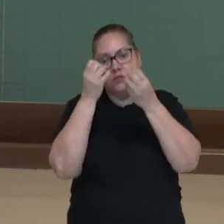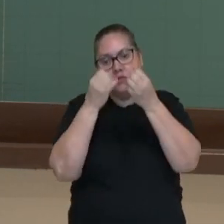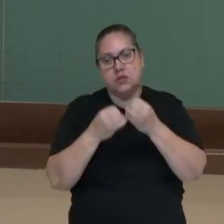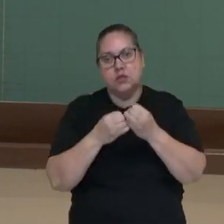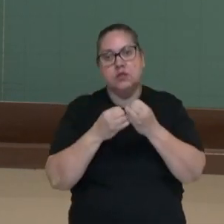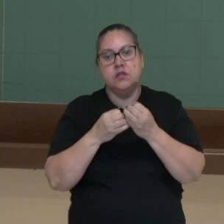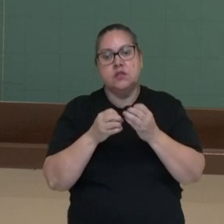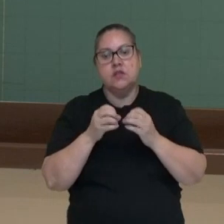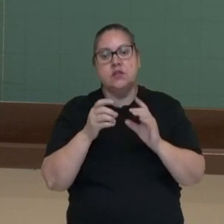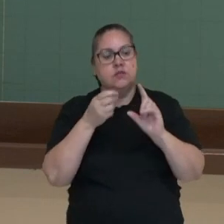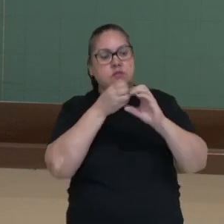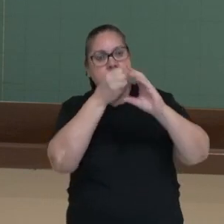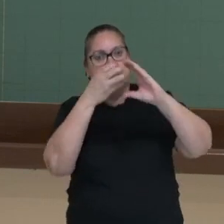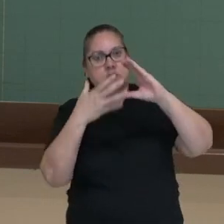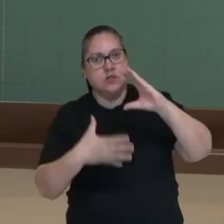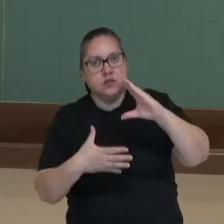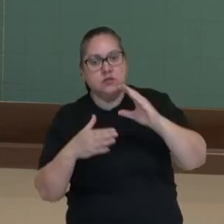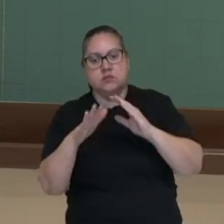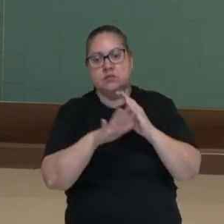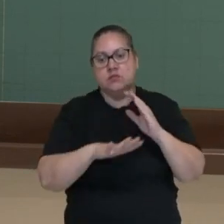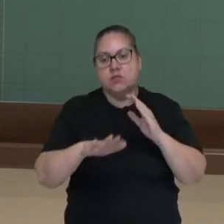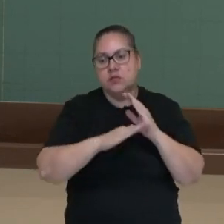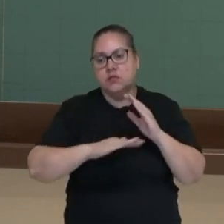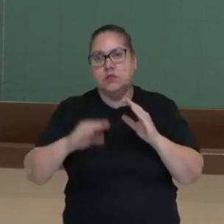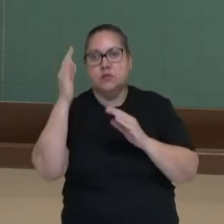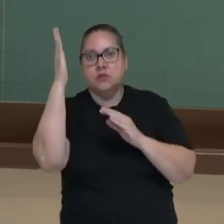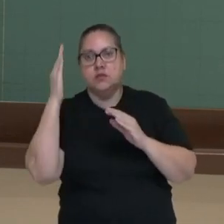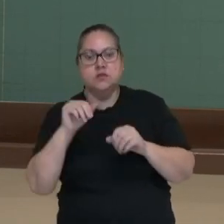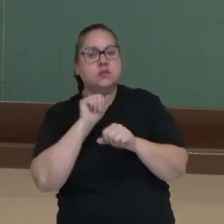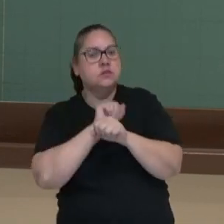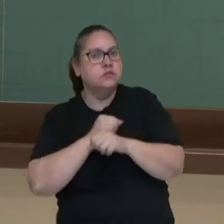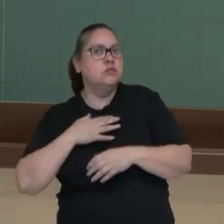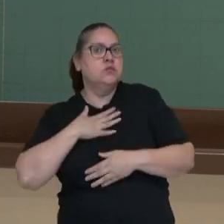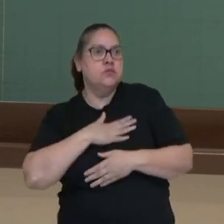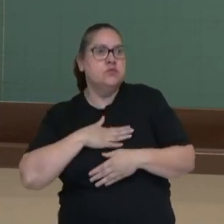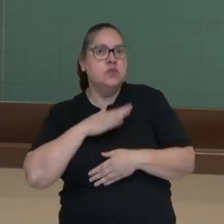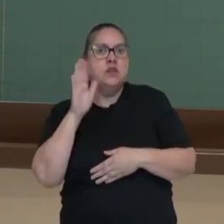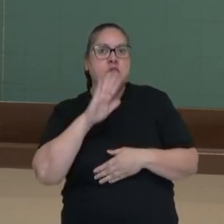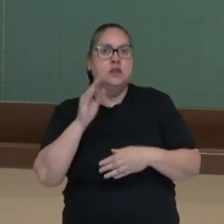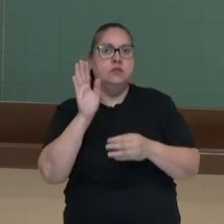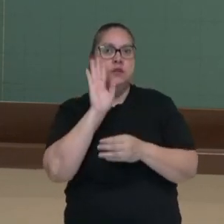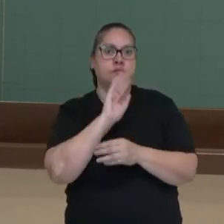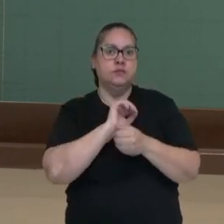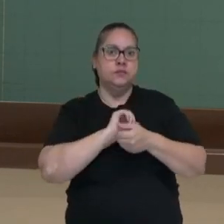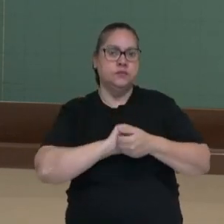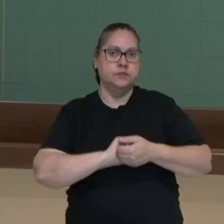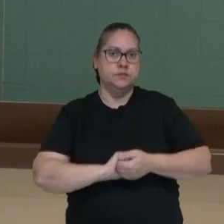sobre características do relevo brasileiro, espero que vocês tenham gostado, até breve.